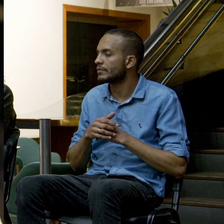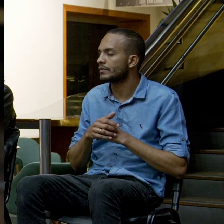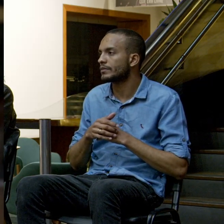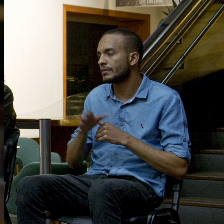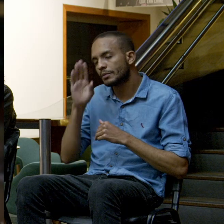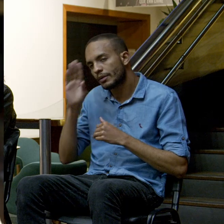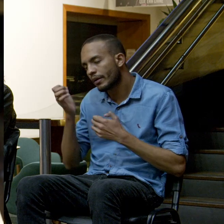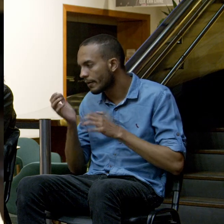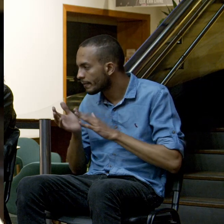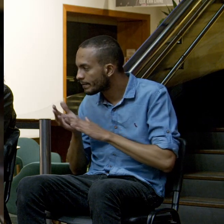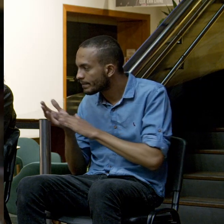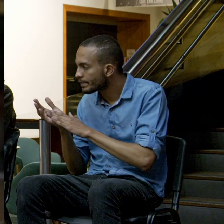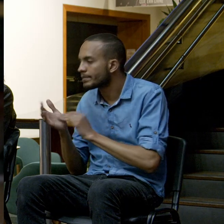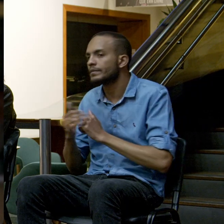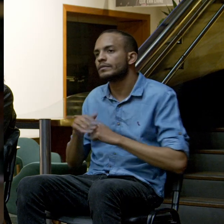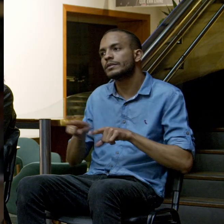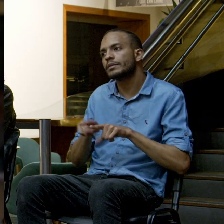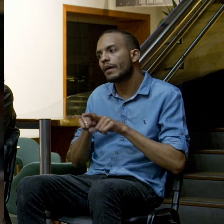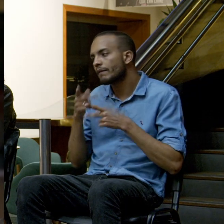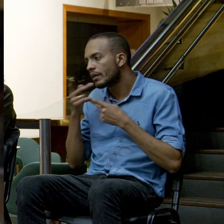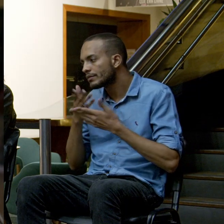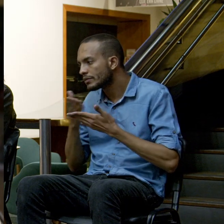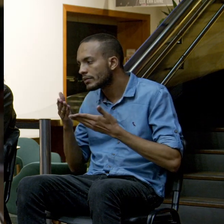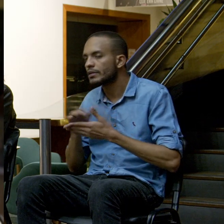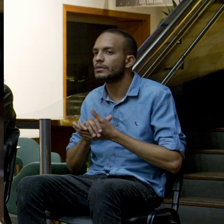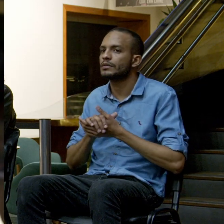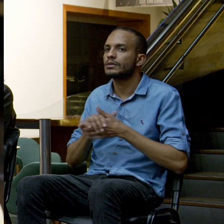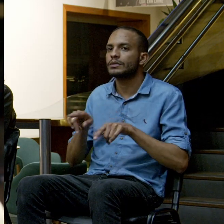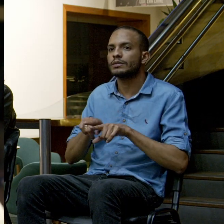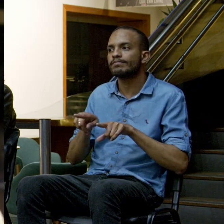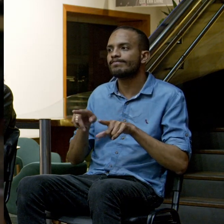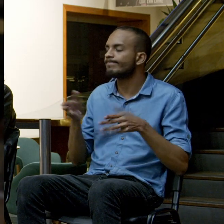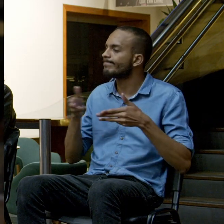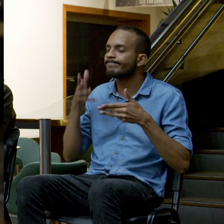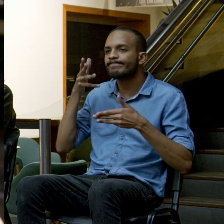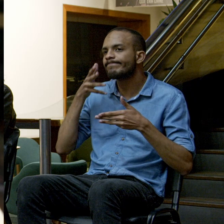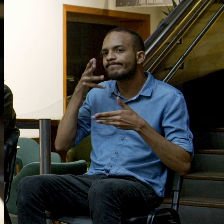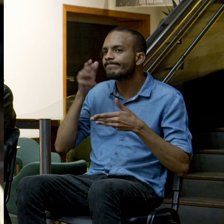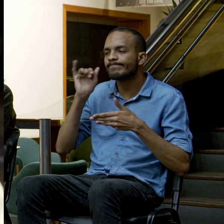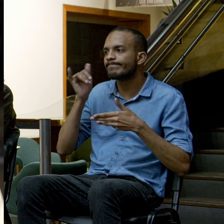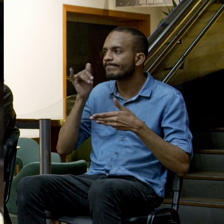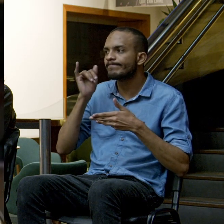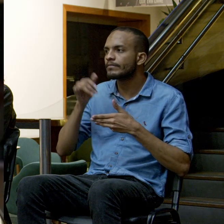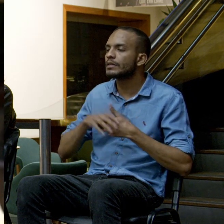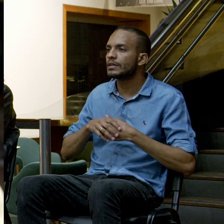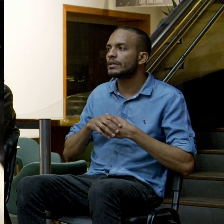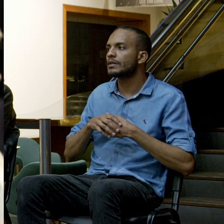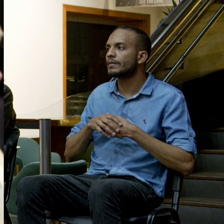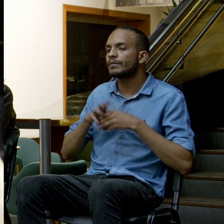Primeiramente, eu queria elogiar a fala de vocês 3 hoje. Foram